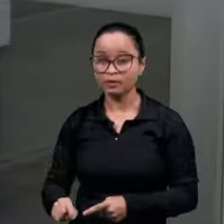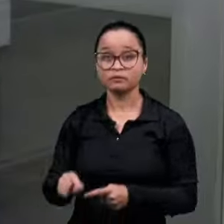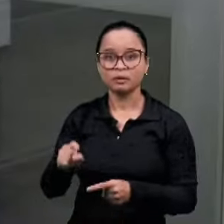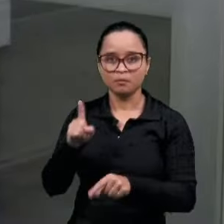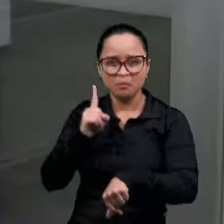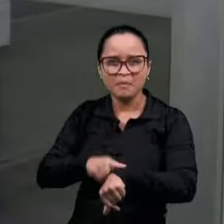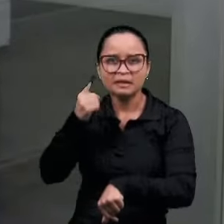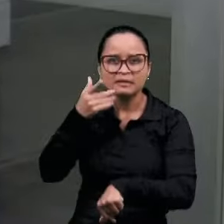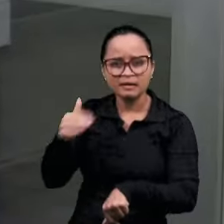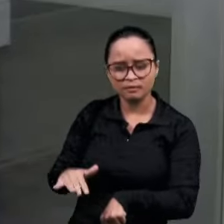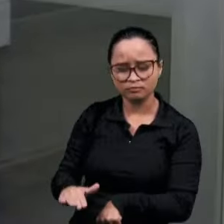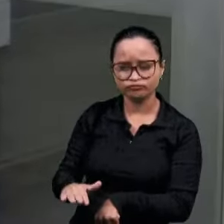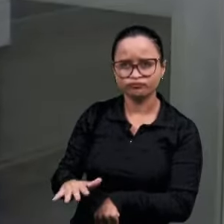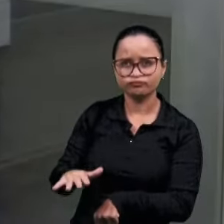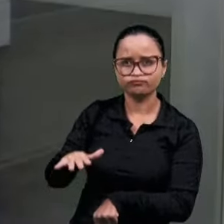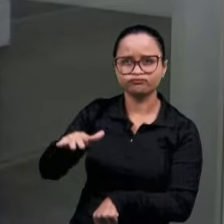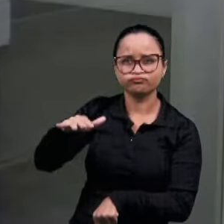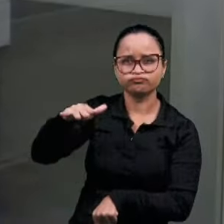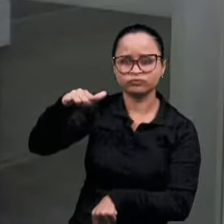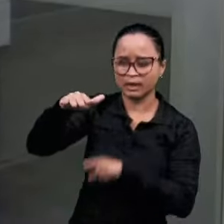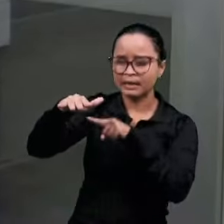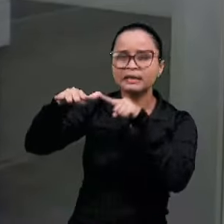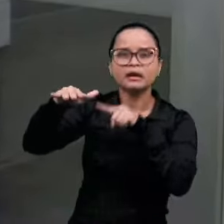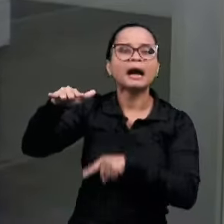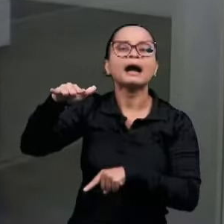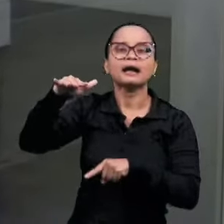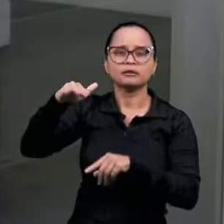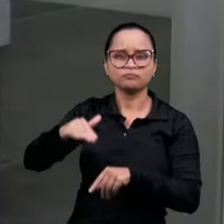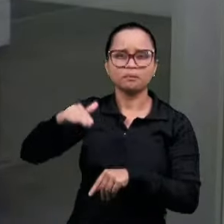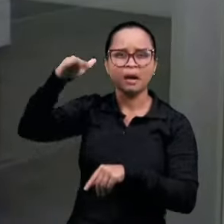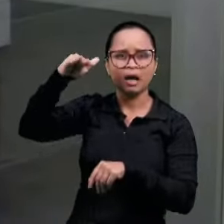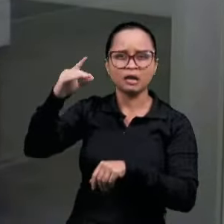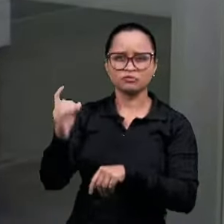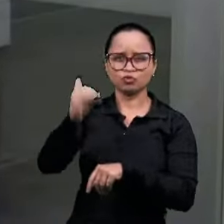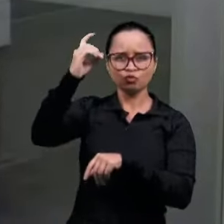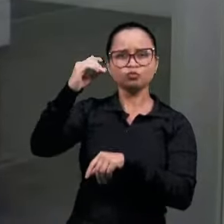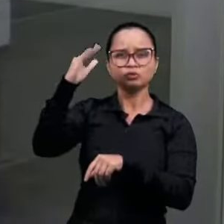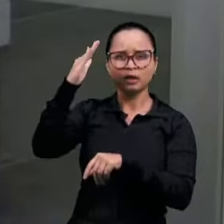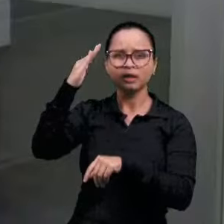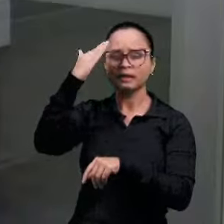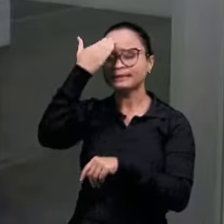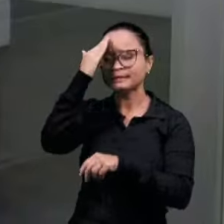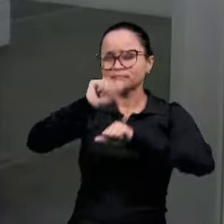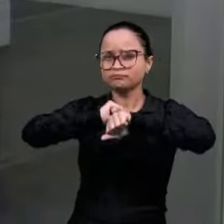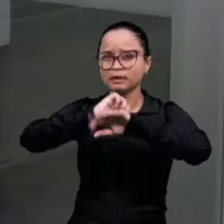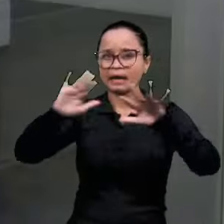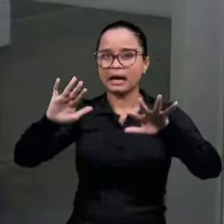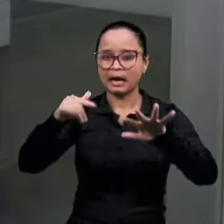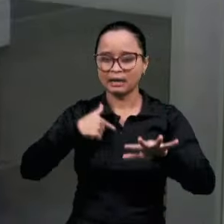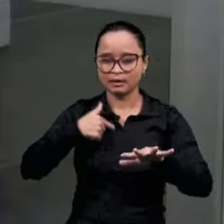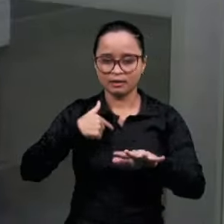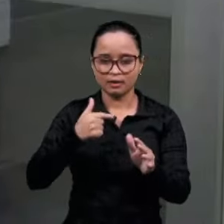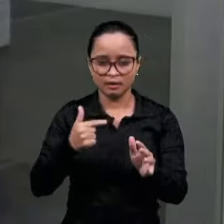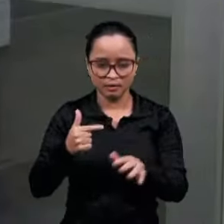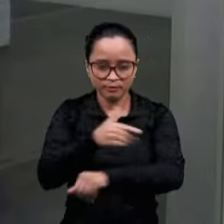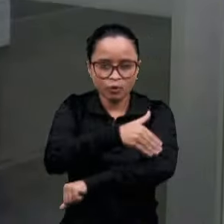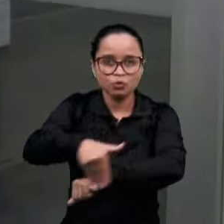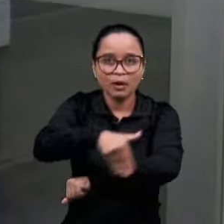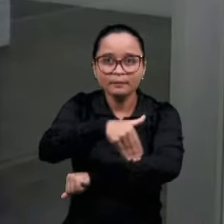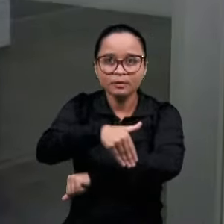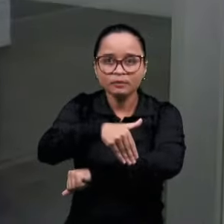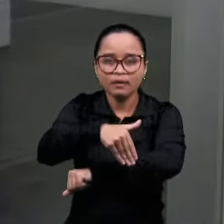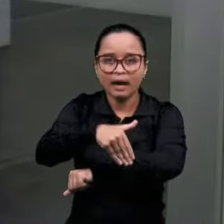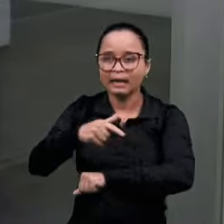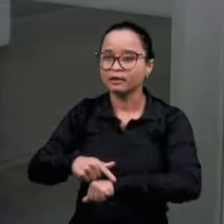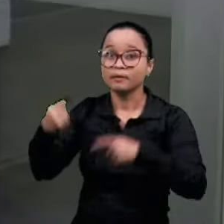adquirir, né, o entendimento, ele perder a inocência, ele vai se encontrar à beira do caminho e ele vai